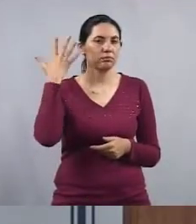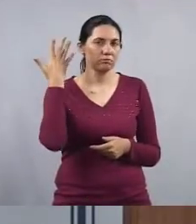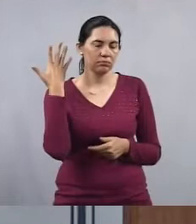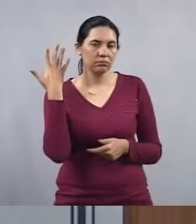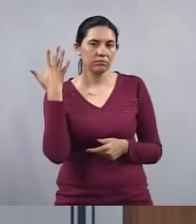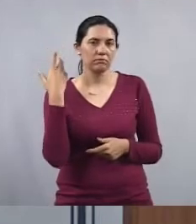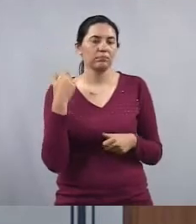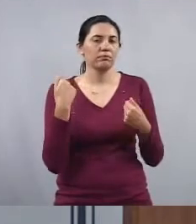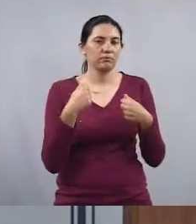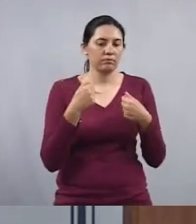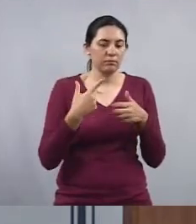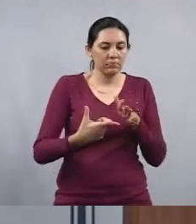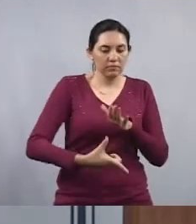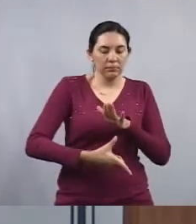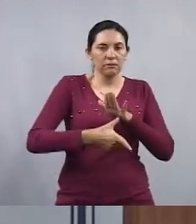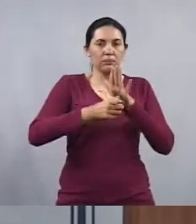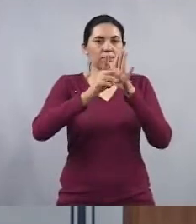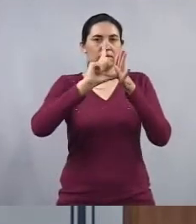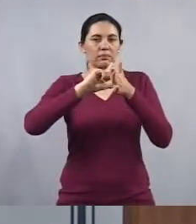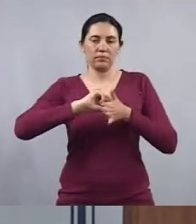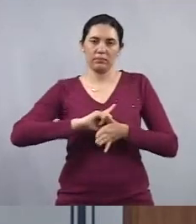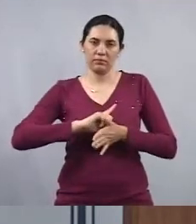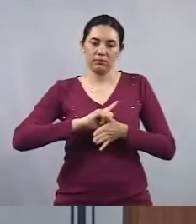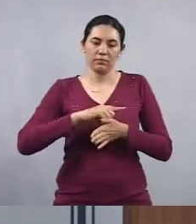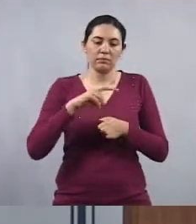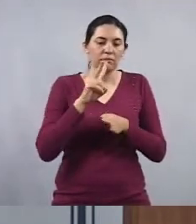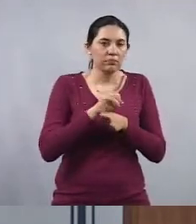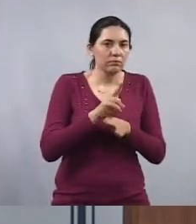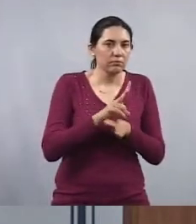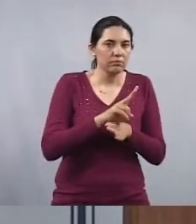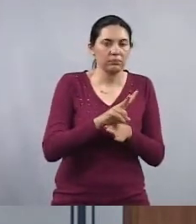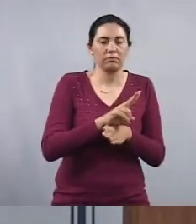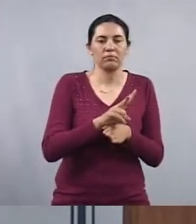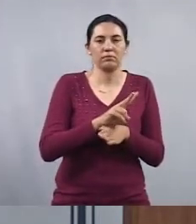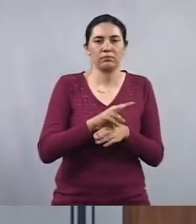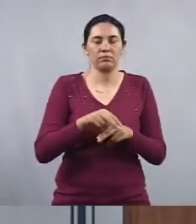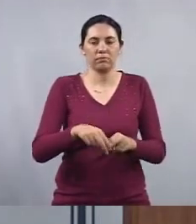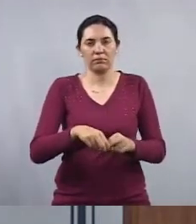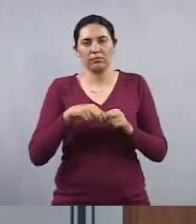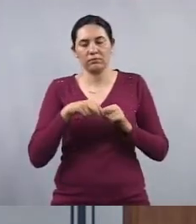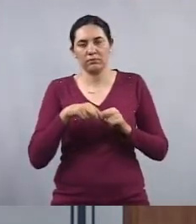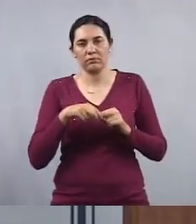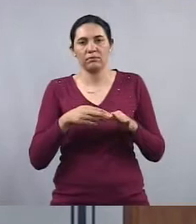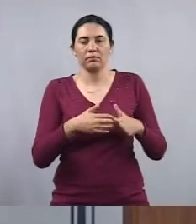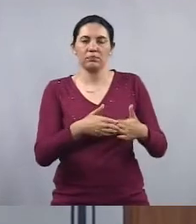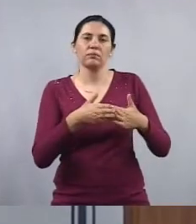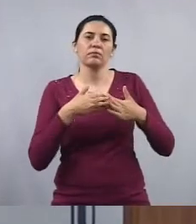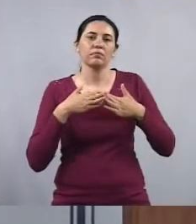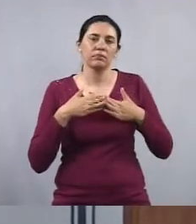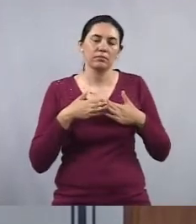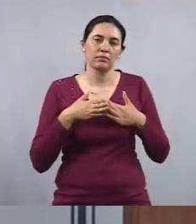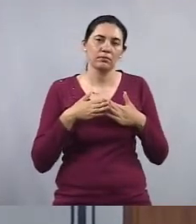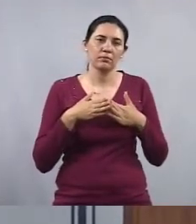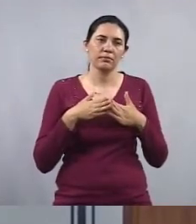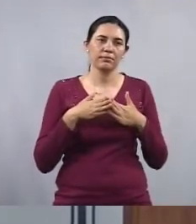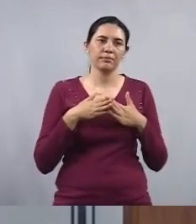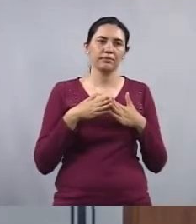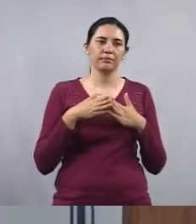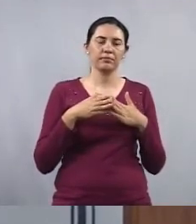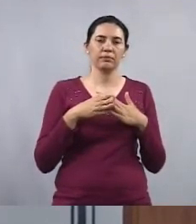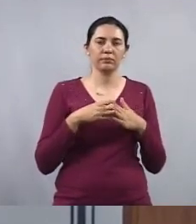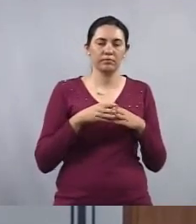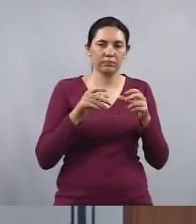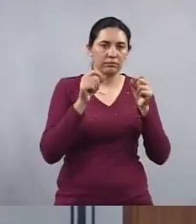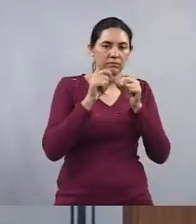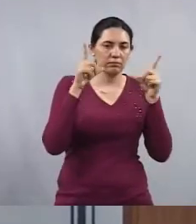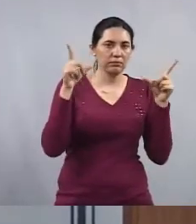repartições públicas, aconteça para que isso ocorra. Então, o motivo do meu requerimento é esse, sobre esse